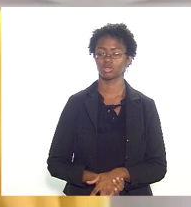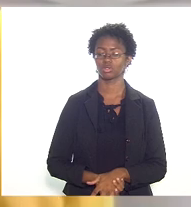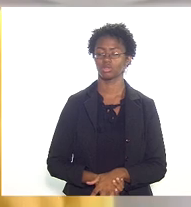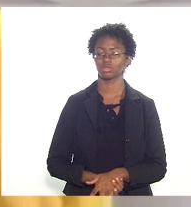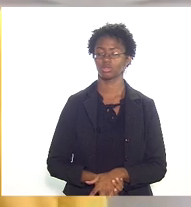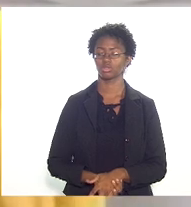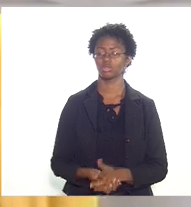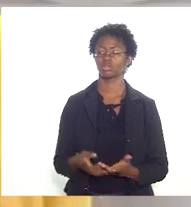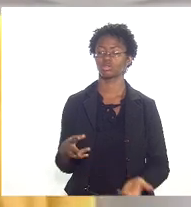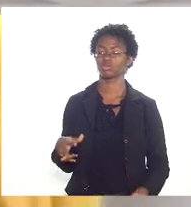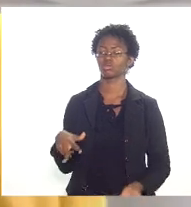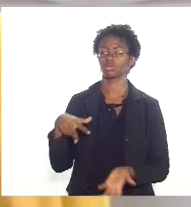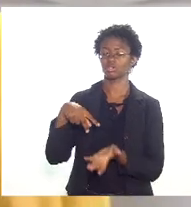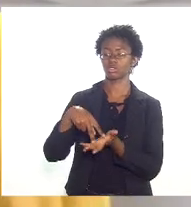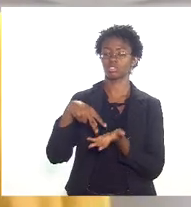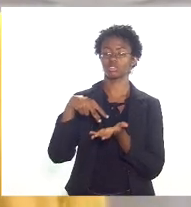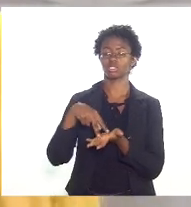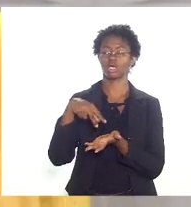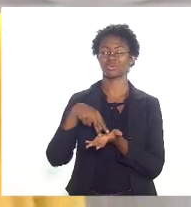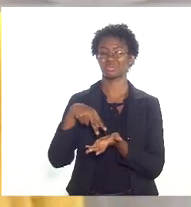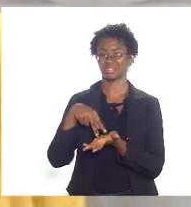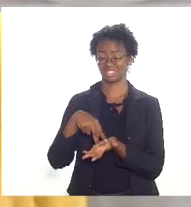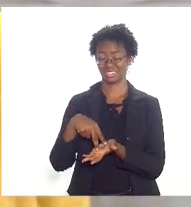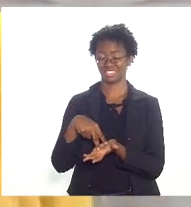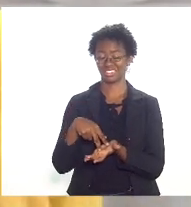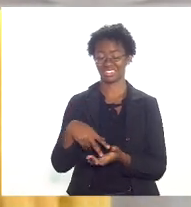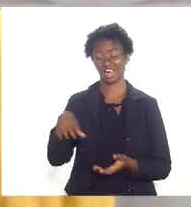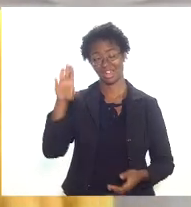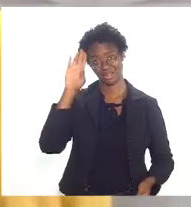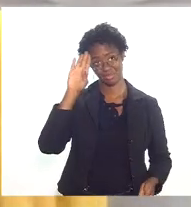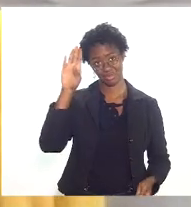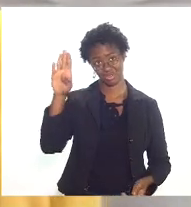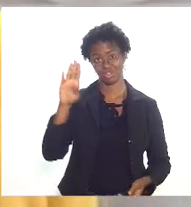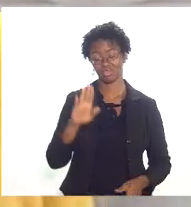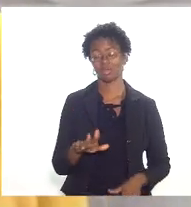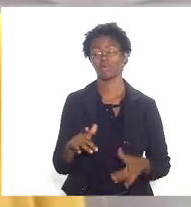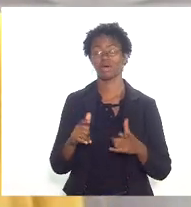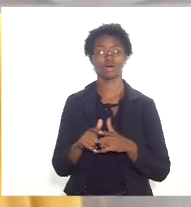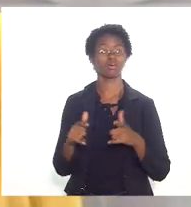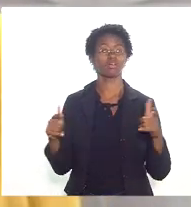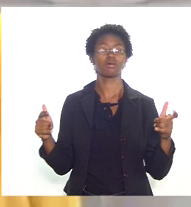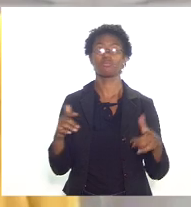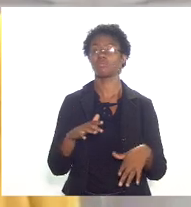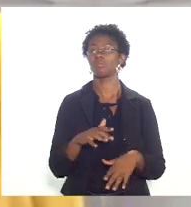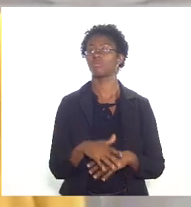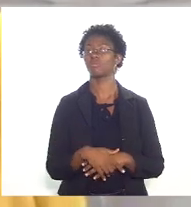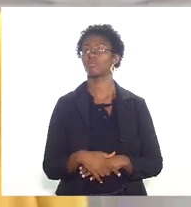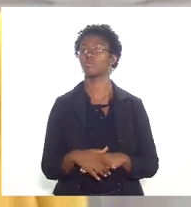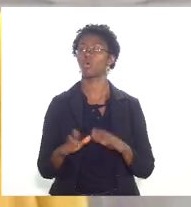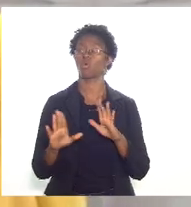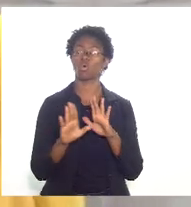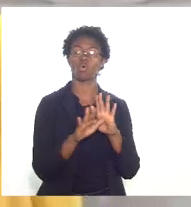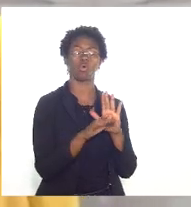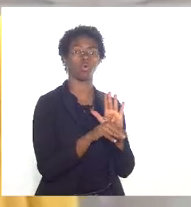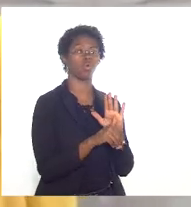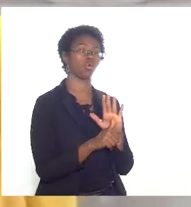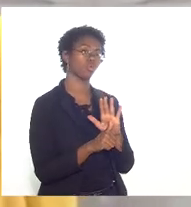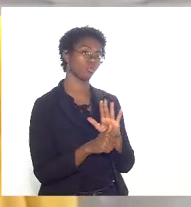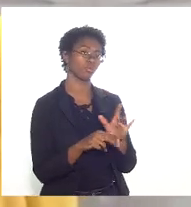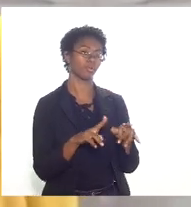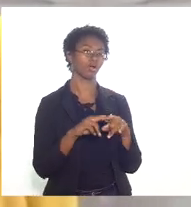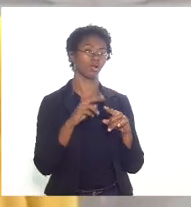e foi protagonista do maior maior estelionato eleitoral quando disse que resolveria a questão